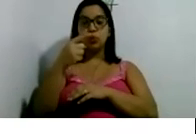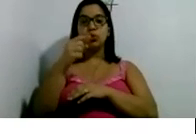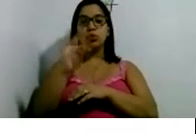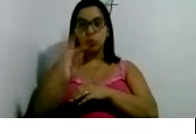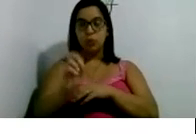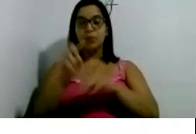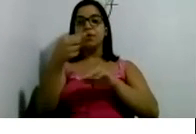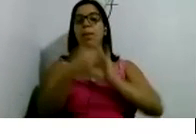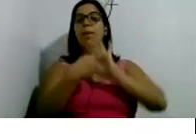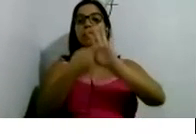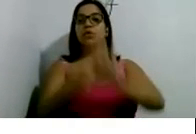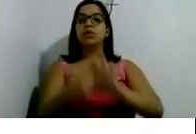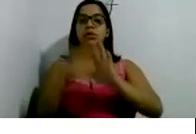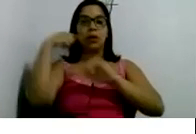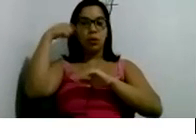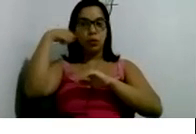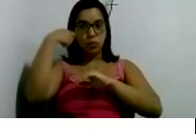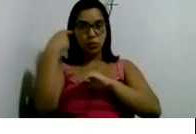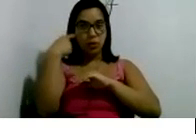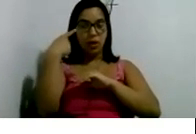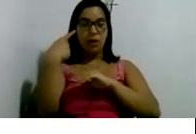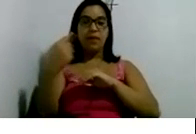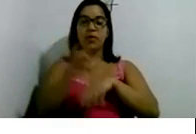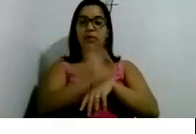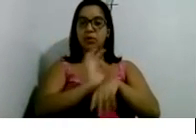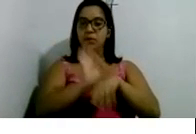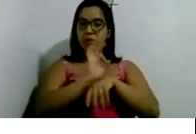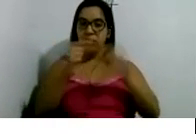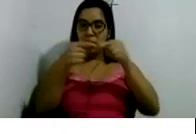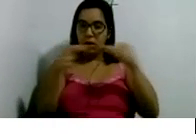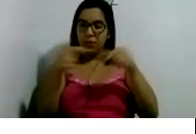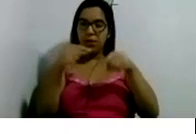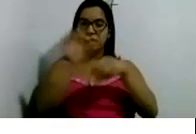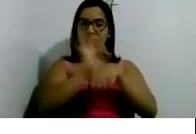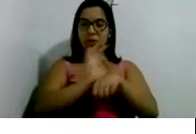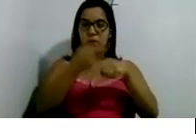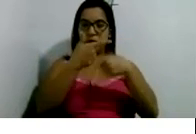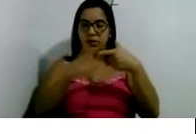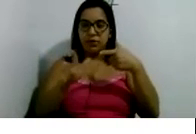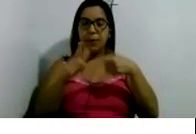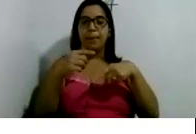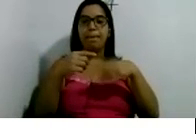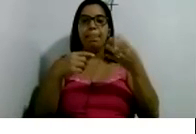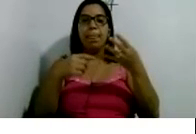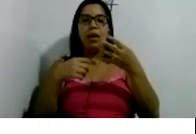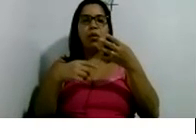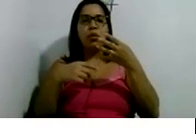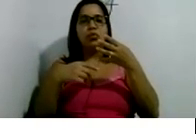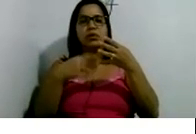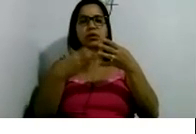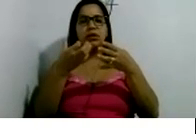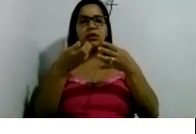e microscopia. Então, são células que vão se dividindo. Aqui a gente tem 2, 4,